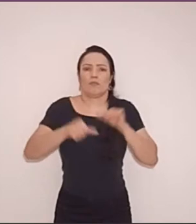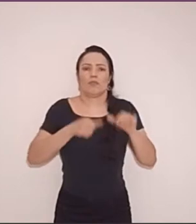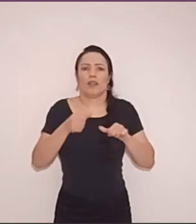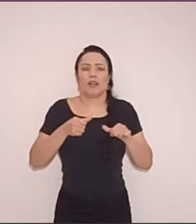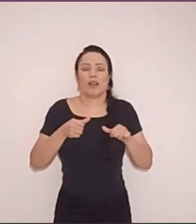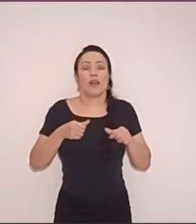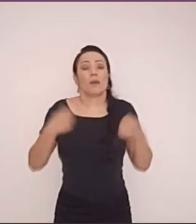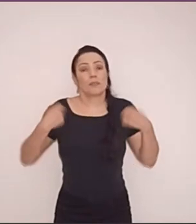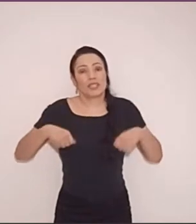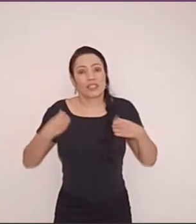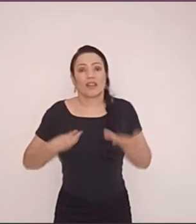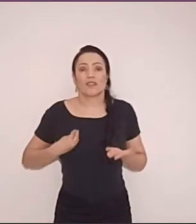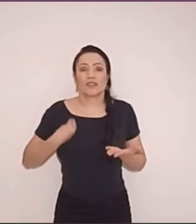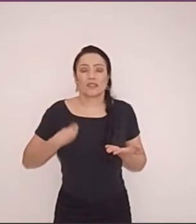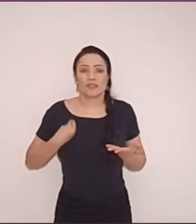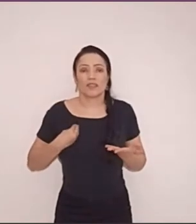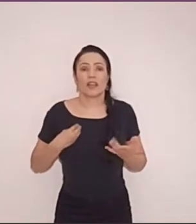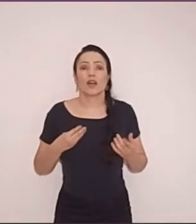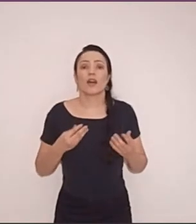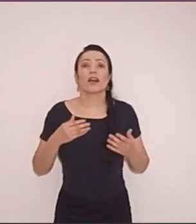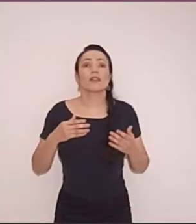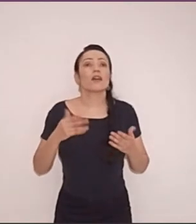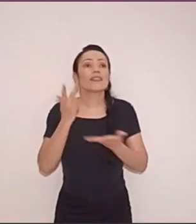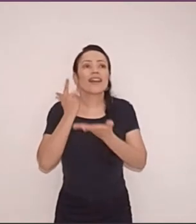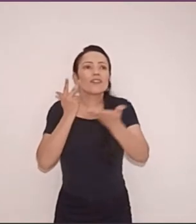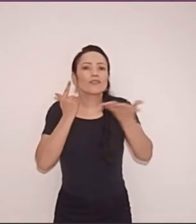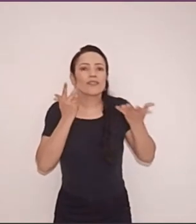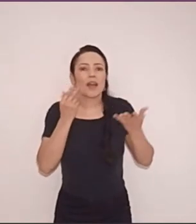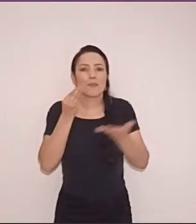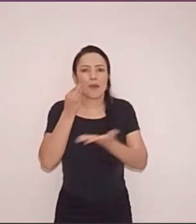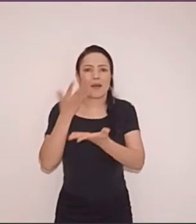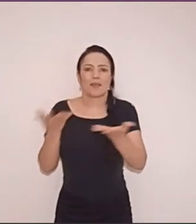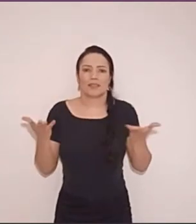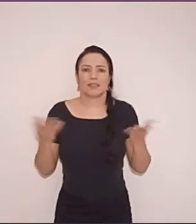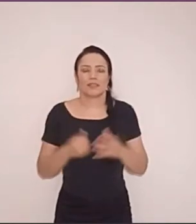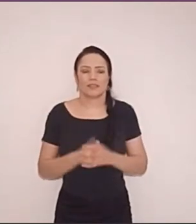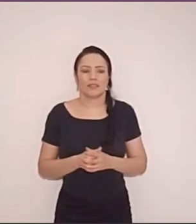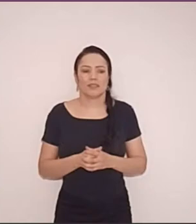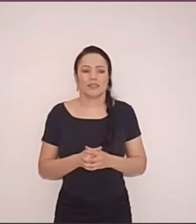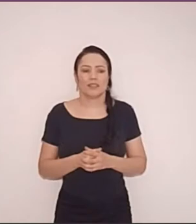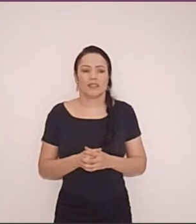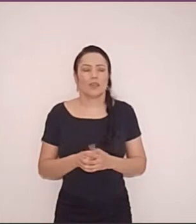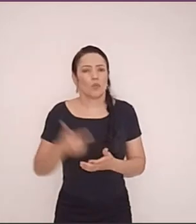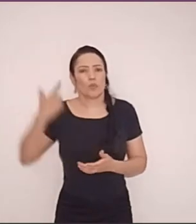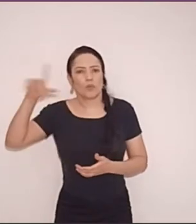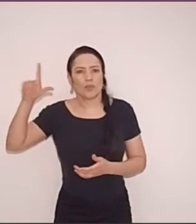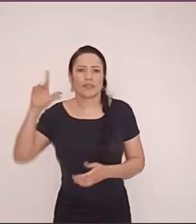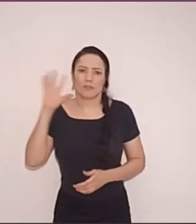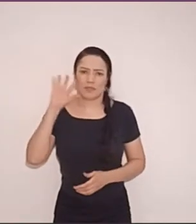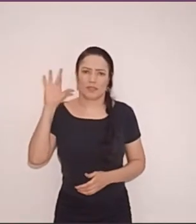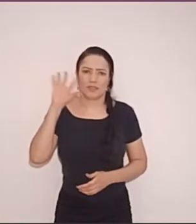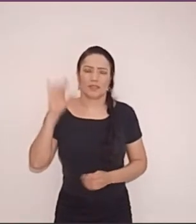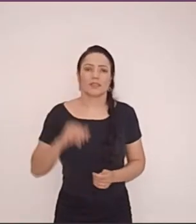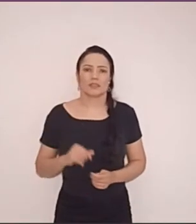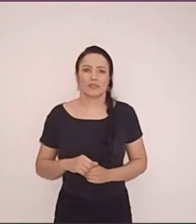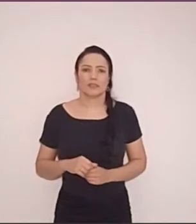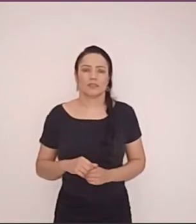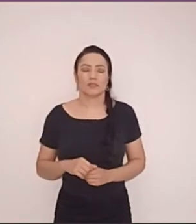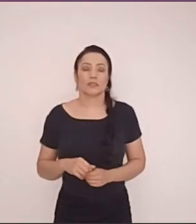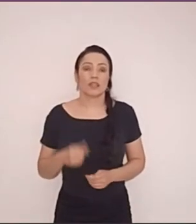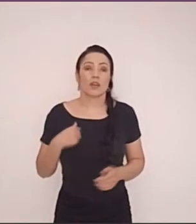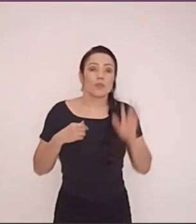dizer se a natureza apresenta para gente tomar outra forma de percepção